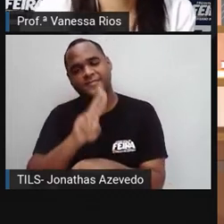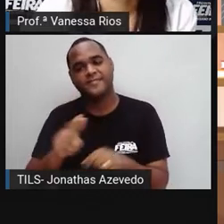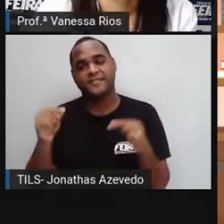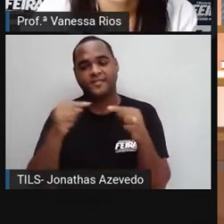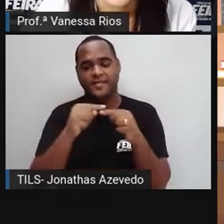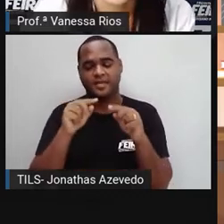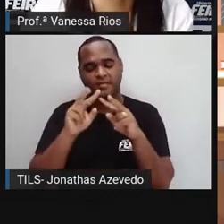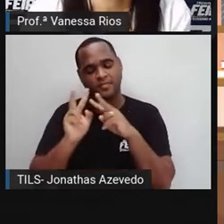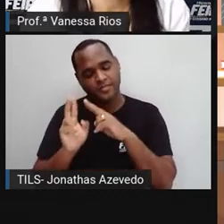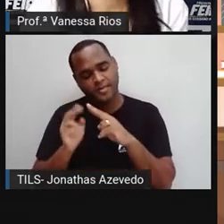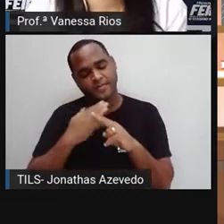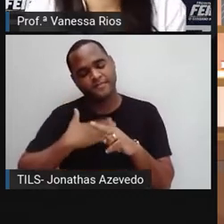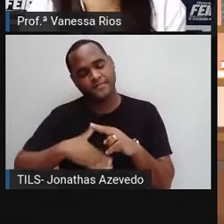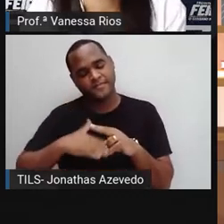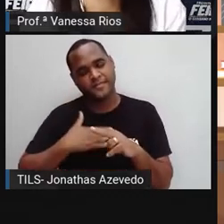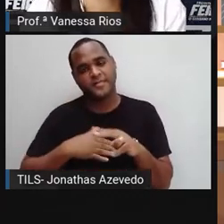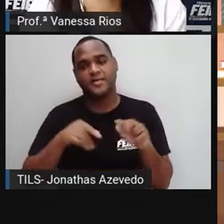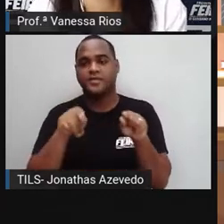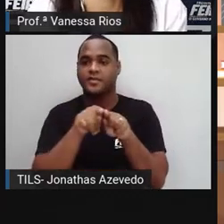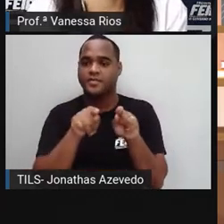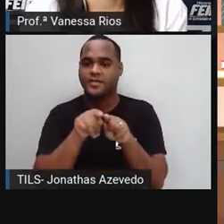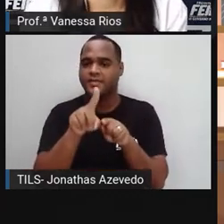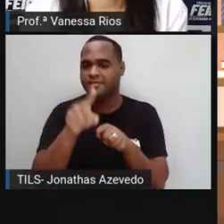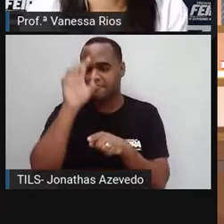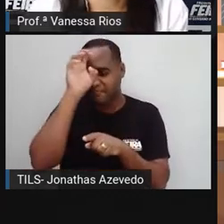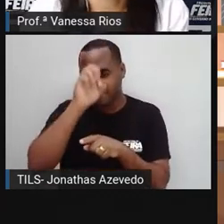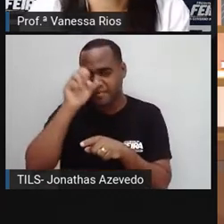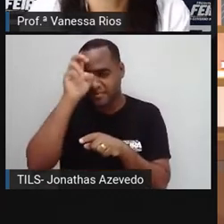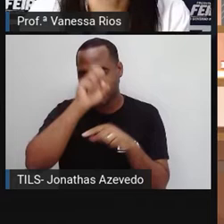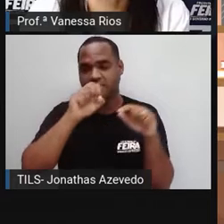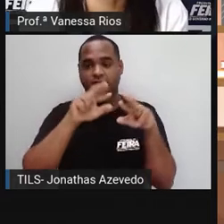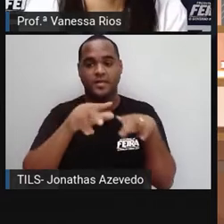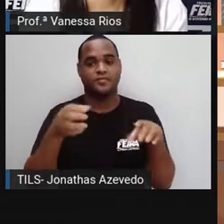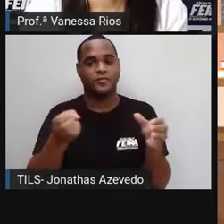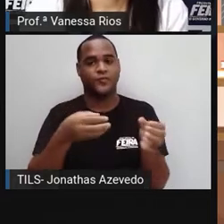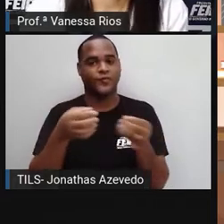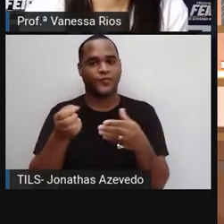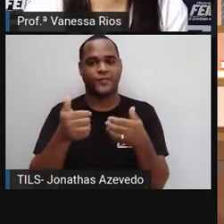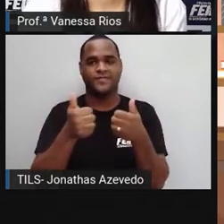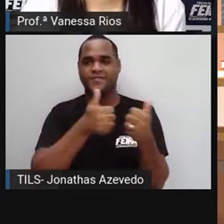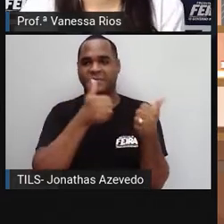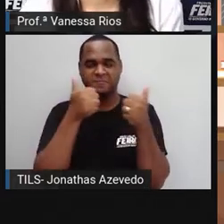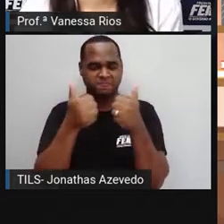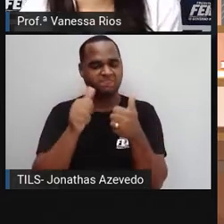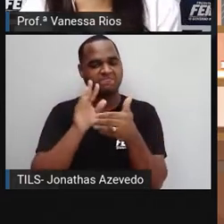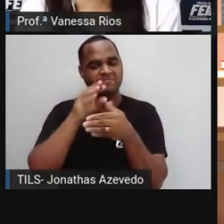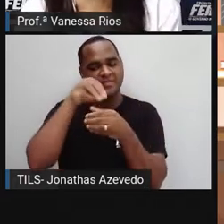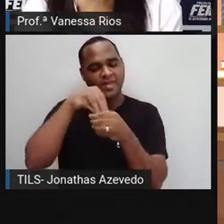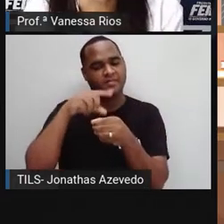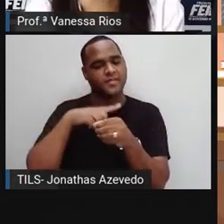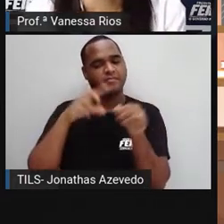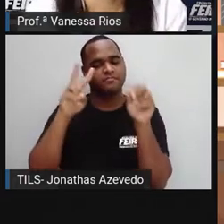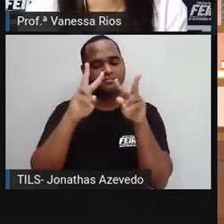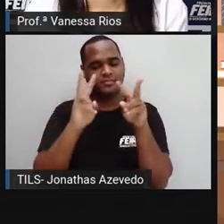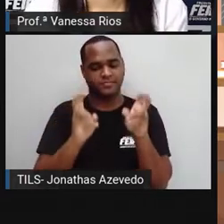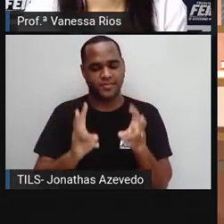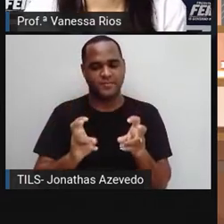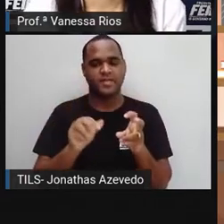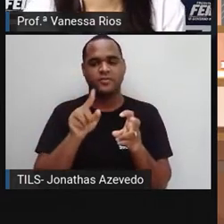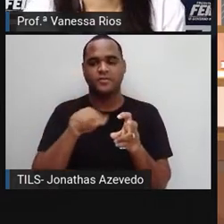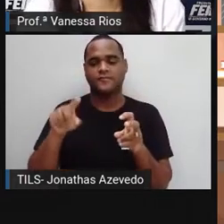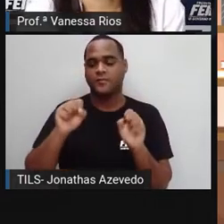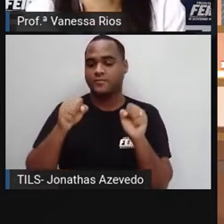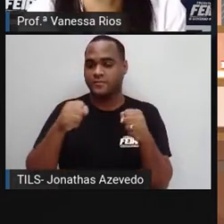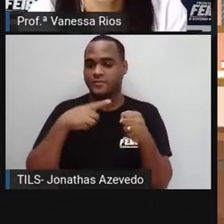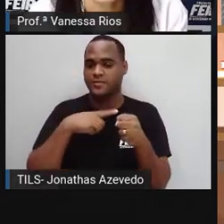para descansar, mas também para aprender e fazer coisas novas. E aí, dentro dessa temática que a gente